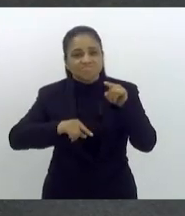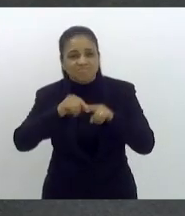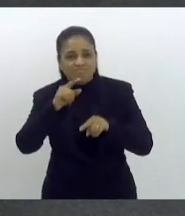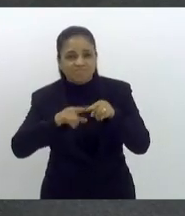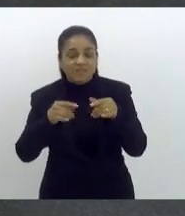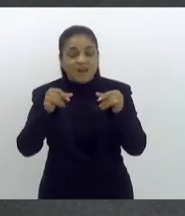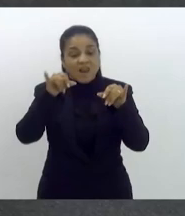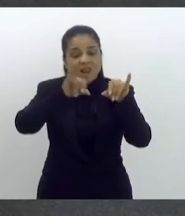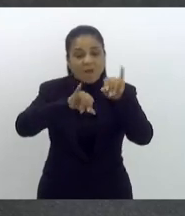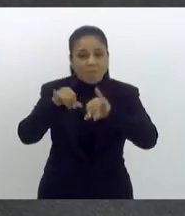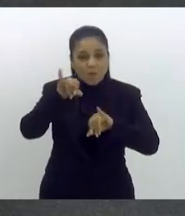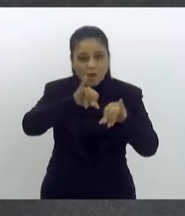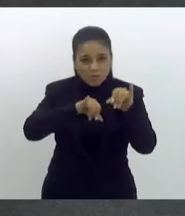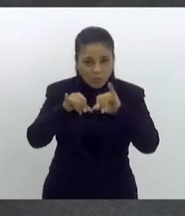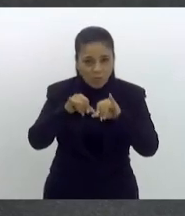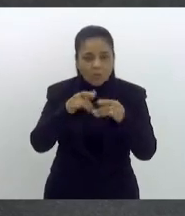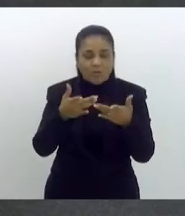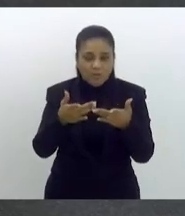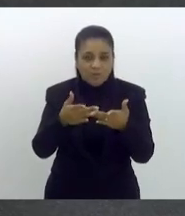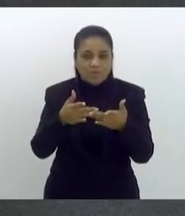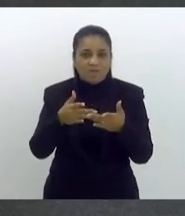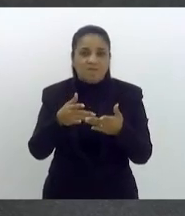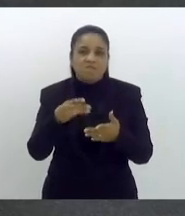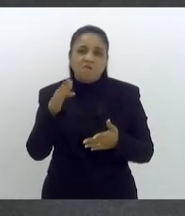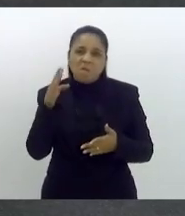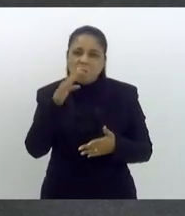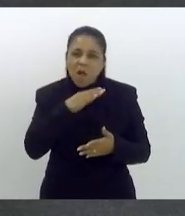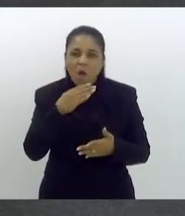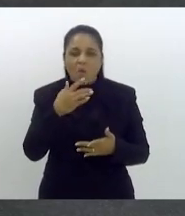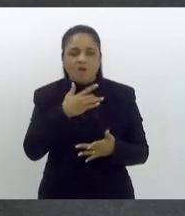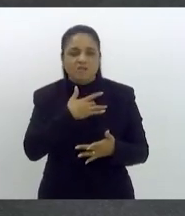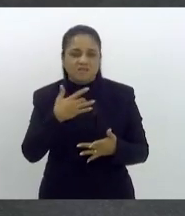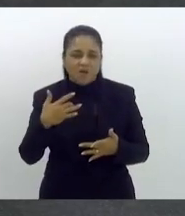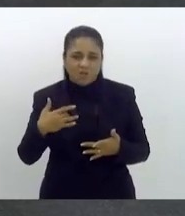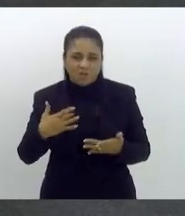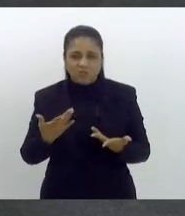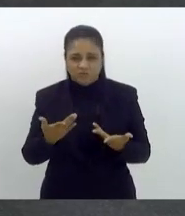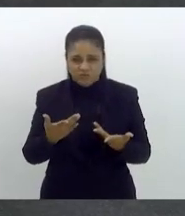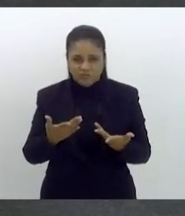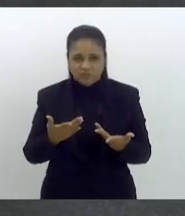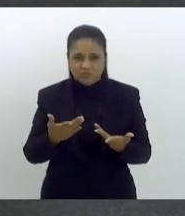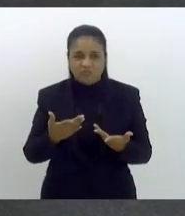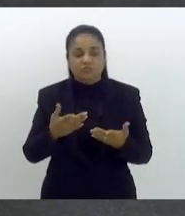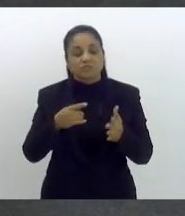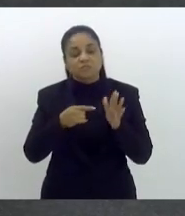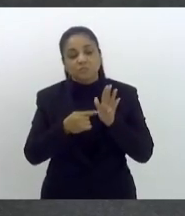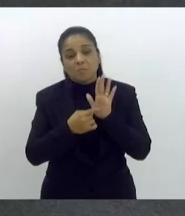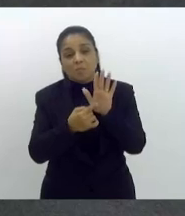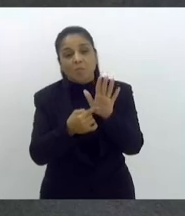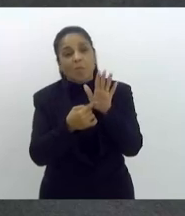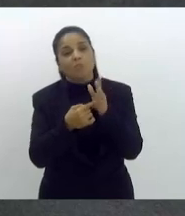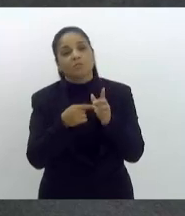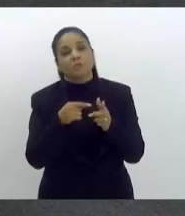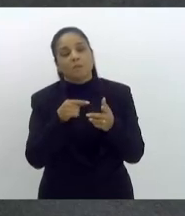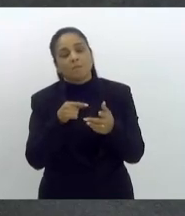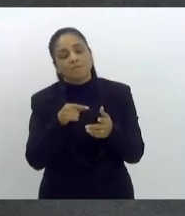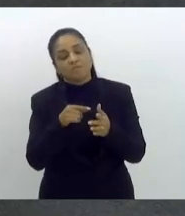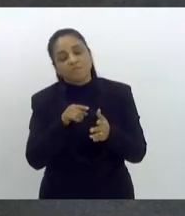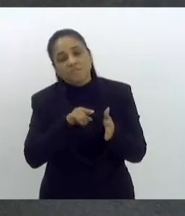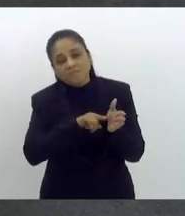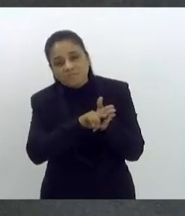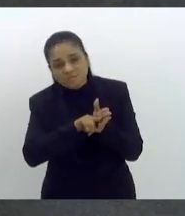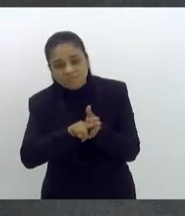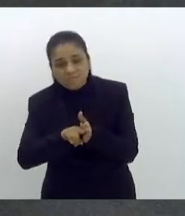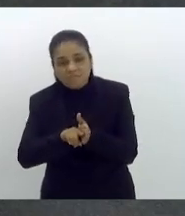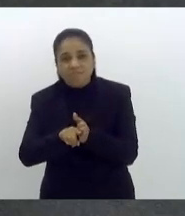feitos em laboratórios e o quanto que isso faz mal para nossa dieta também apontado em vários estudos que comer alimentos fruta processados